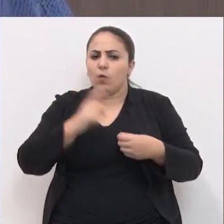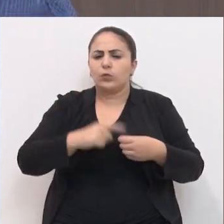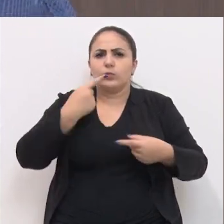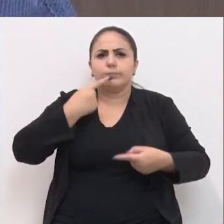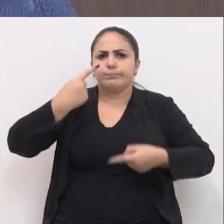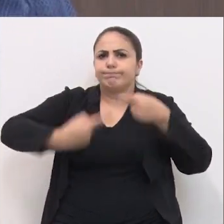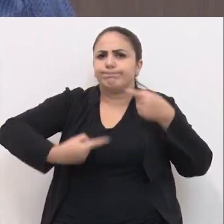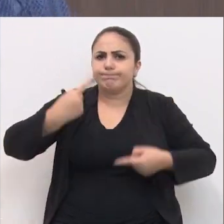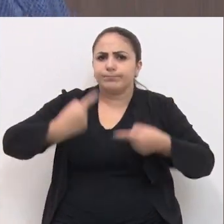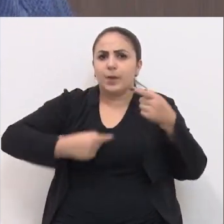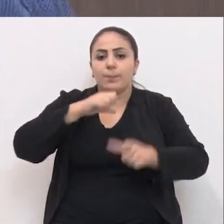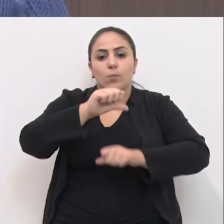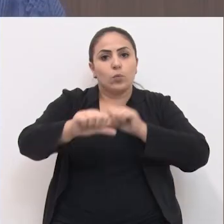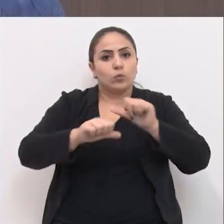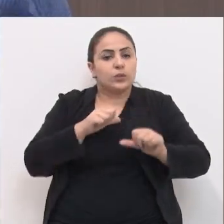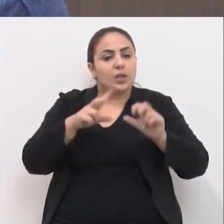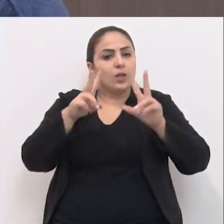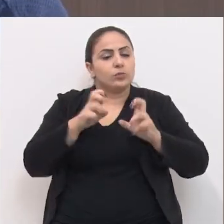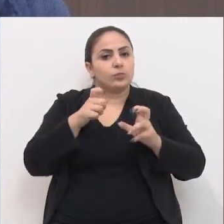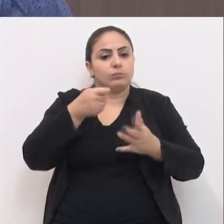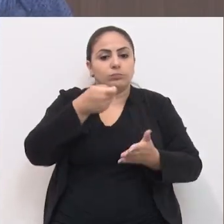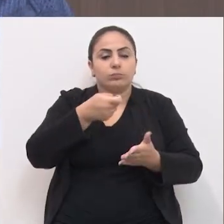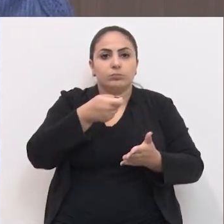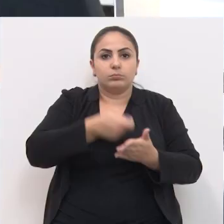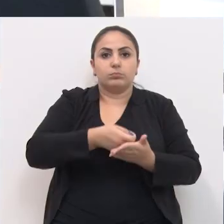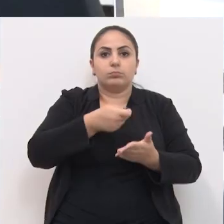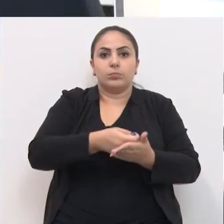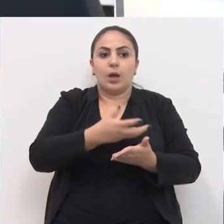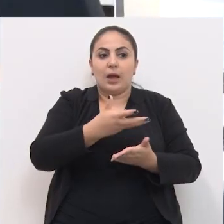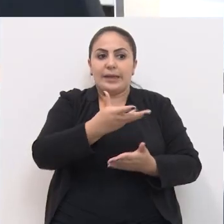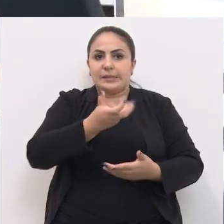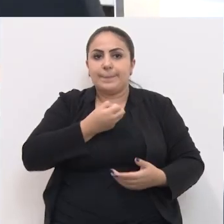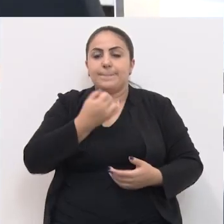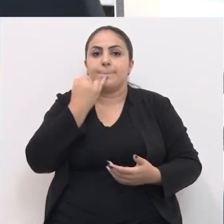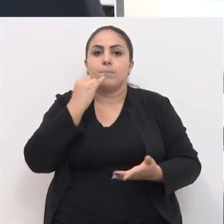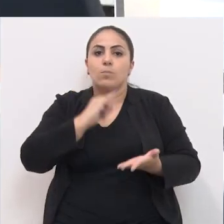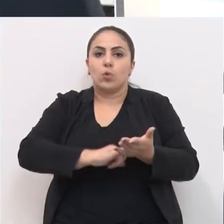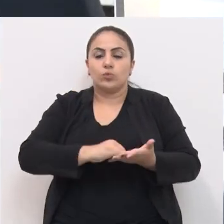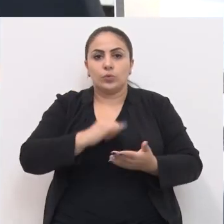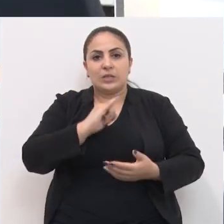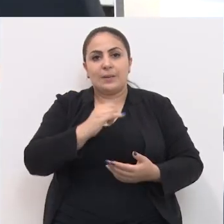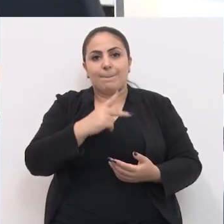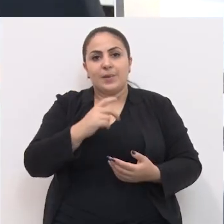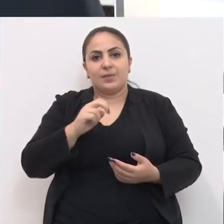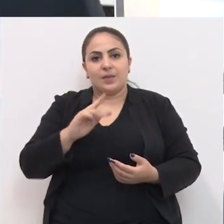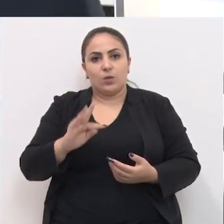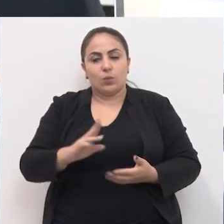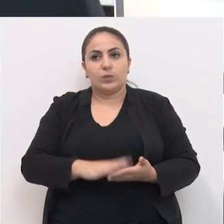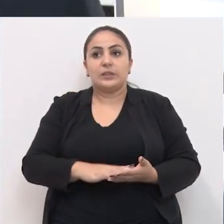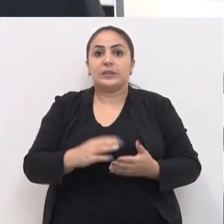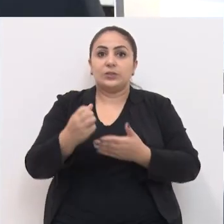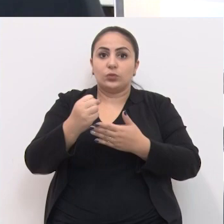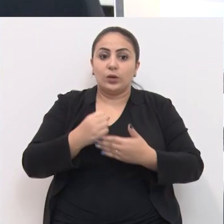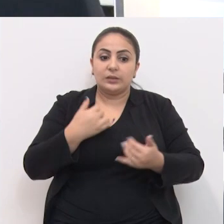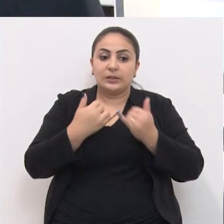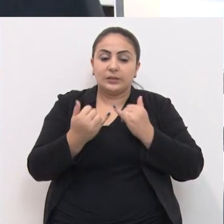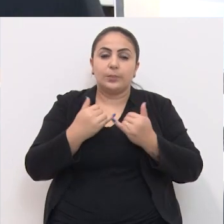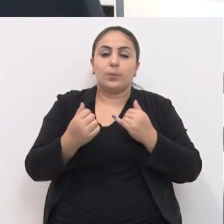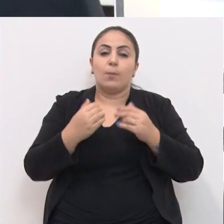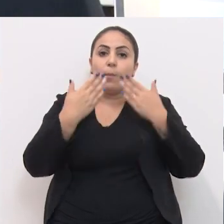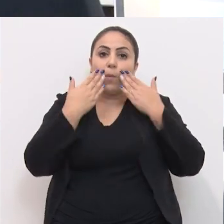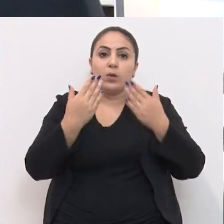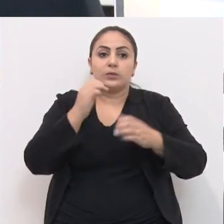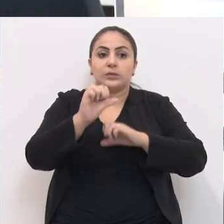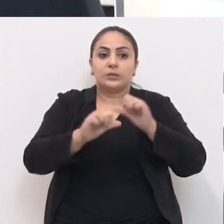voltou a criticar as mudanças na cobrança do IPTU. O parlamentar trouxe exemplos que demonstram grandes